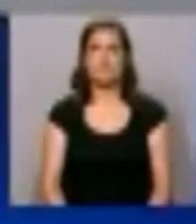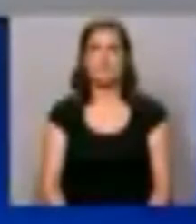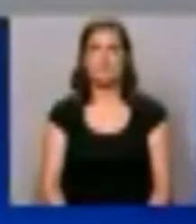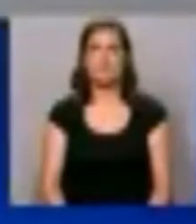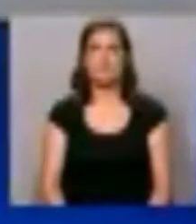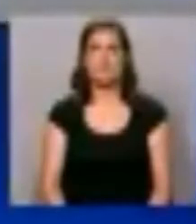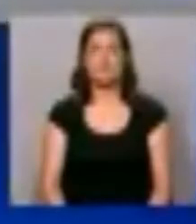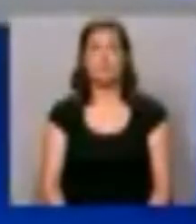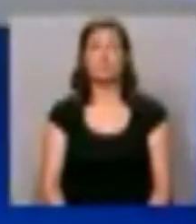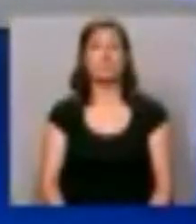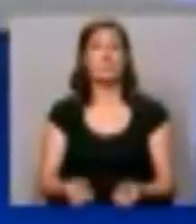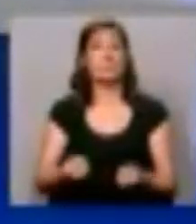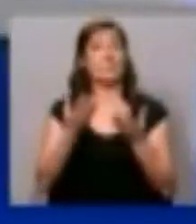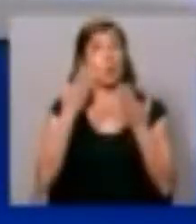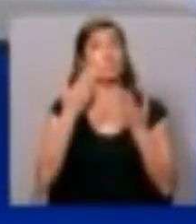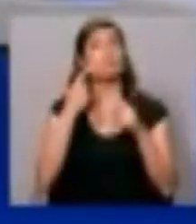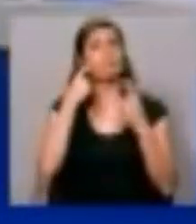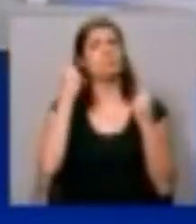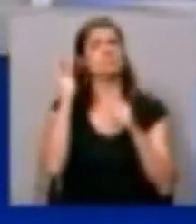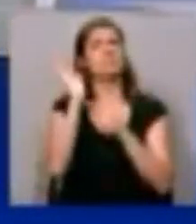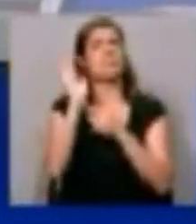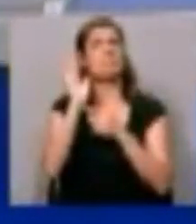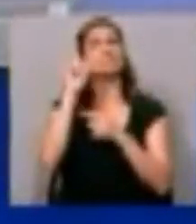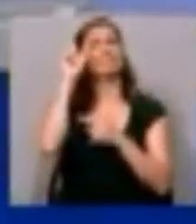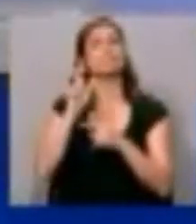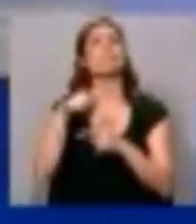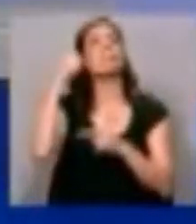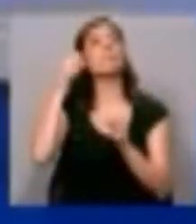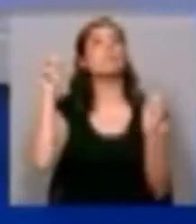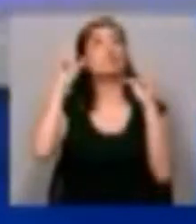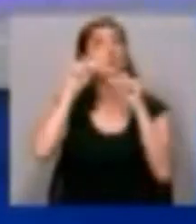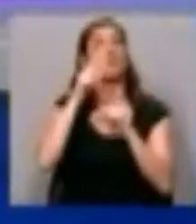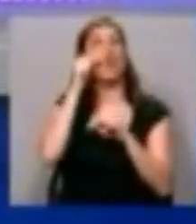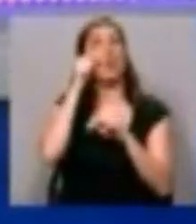já. Já chegou ao grande ecrã o novo filme do Homem-Aranha e o